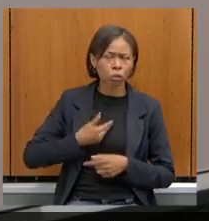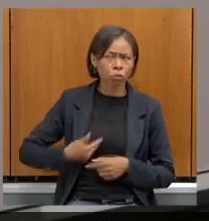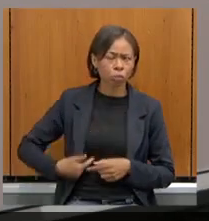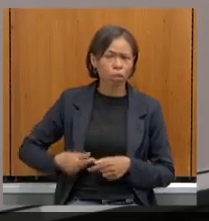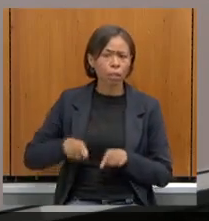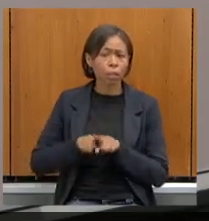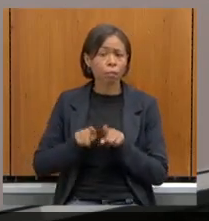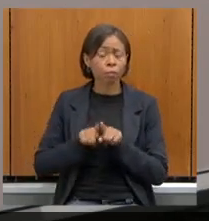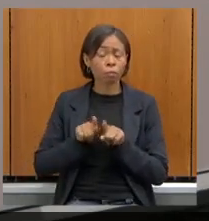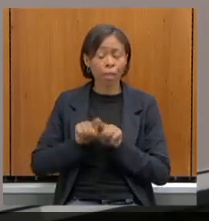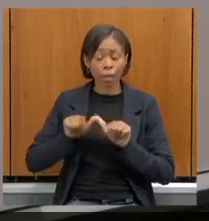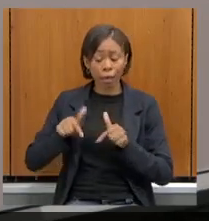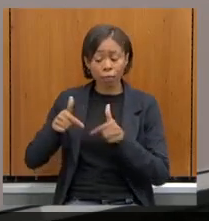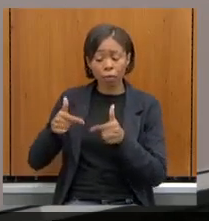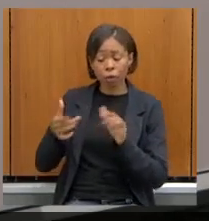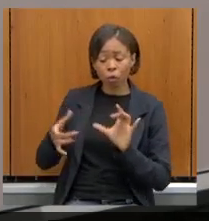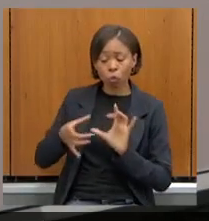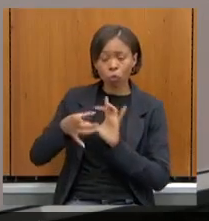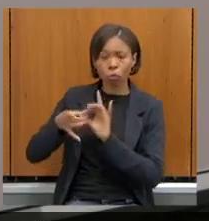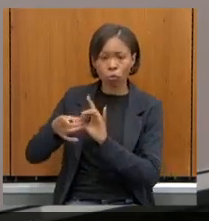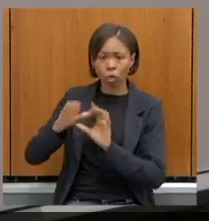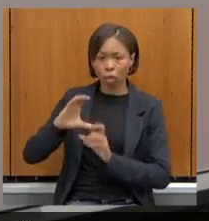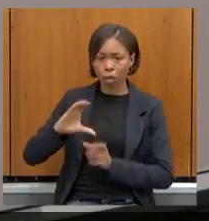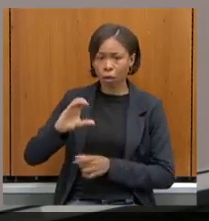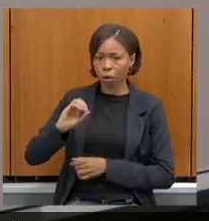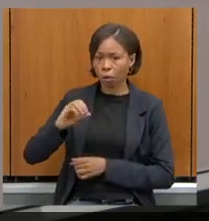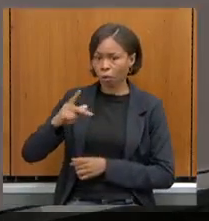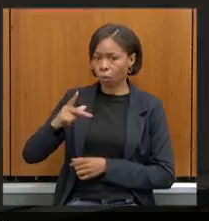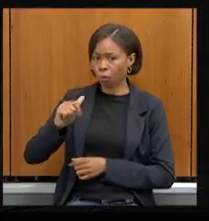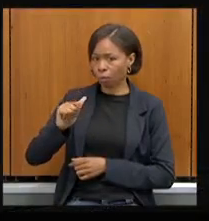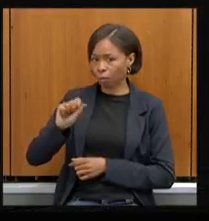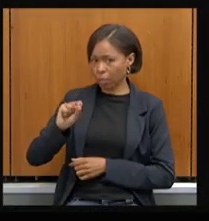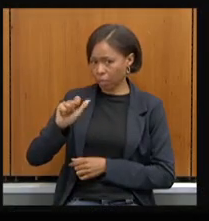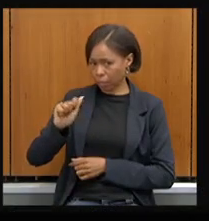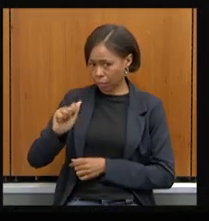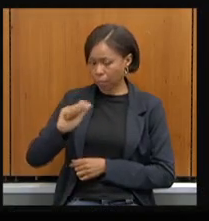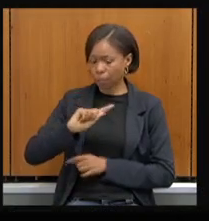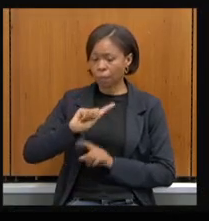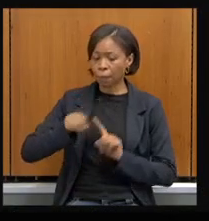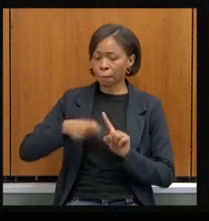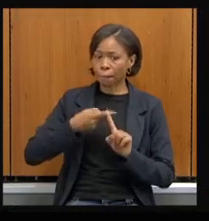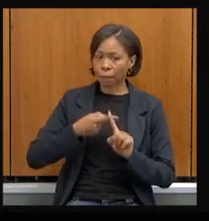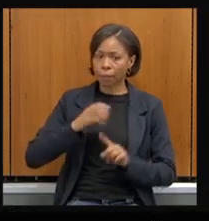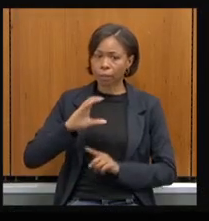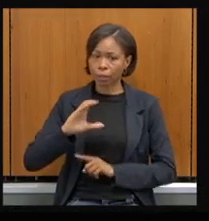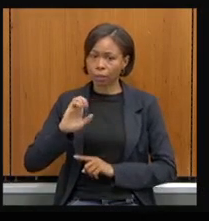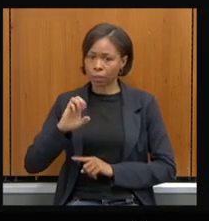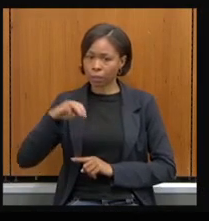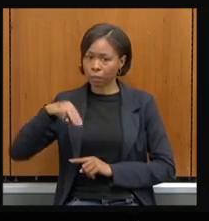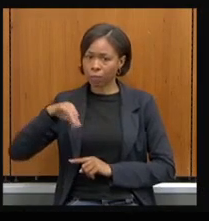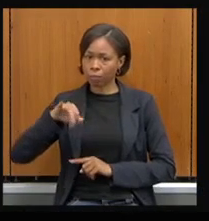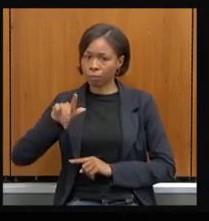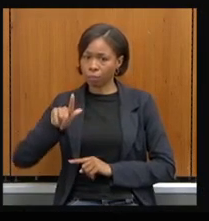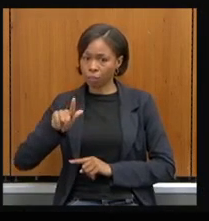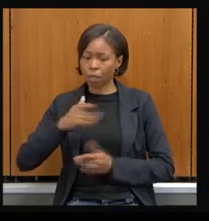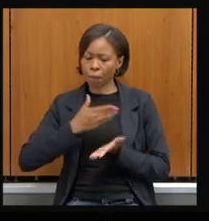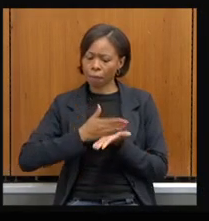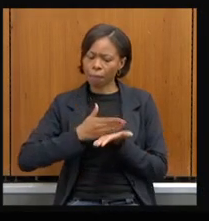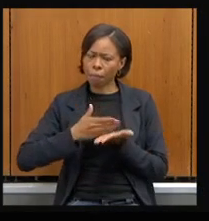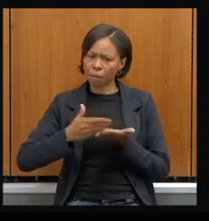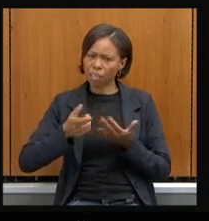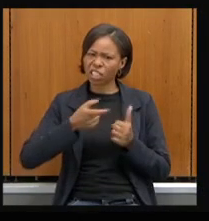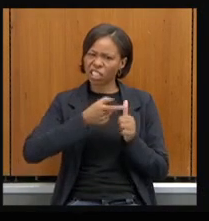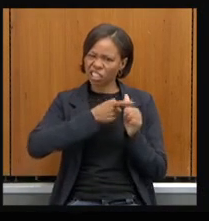a Copasa e a Semig que foram parcelamento das dívidas dos estabelecimentos de bares e restaurantes